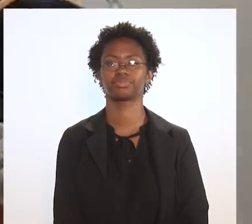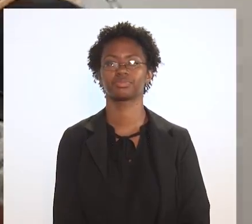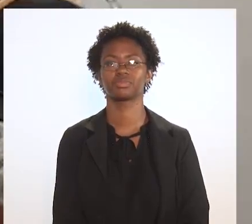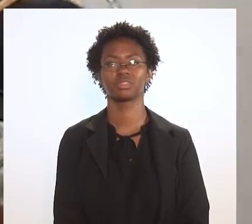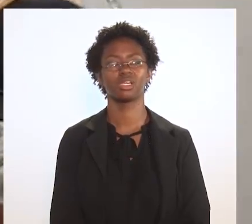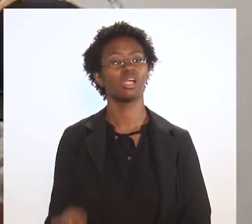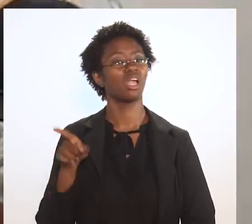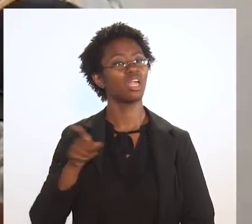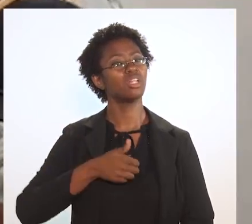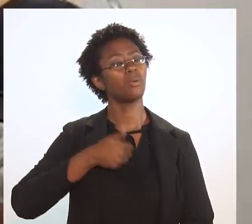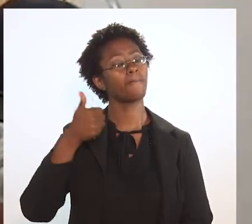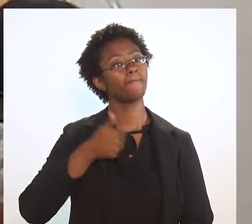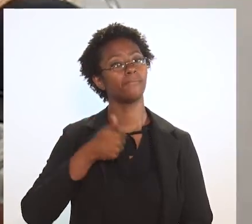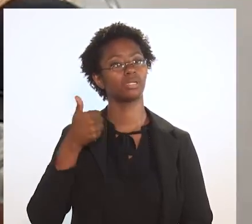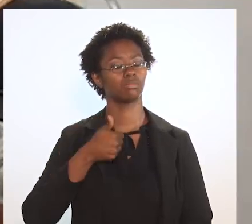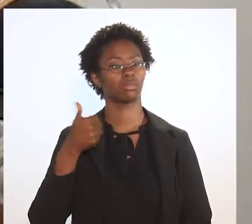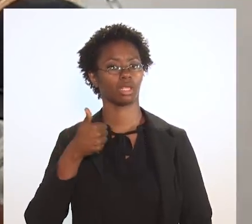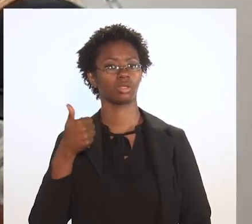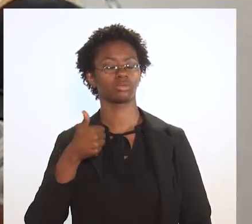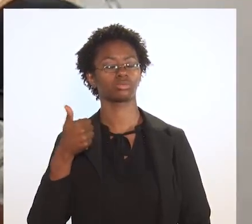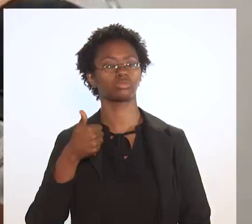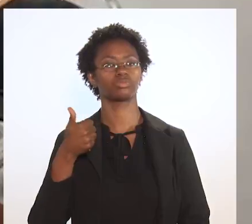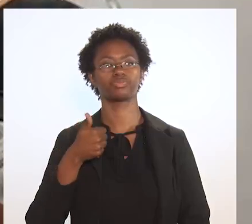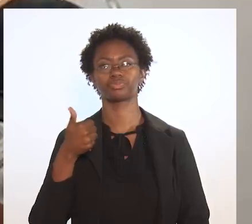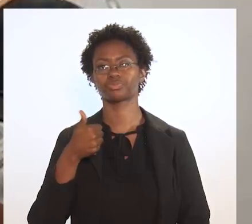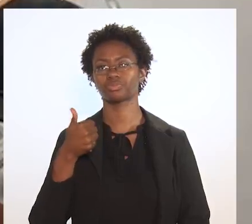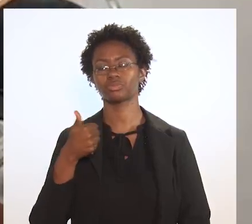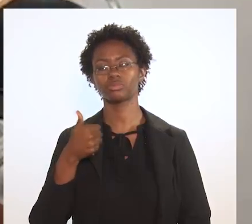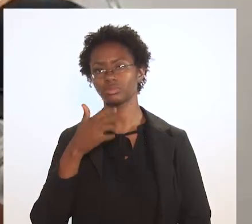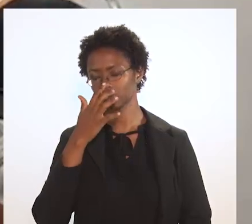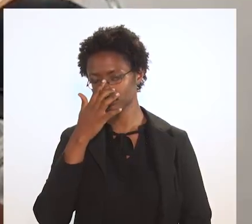que é o pioneiro